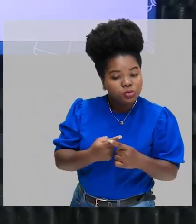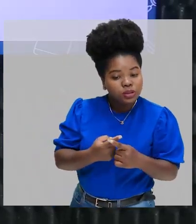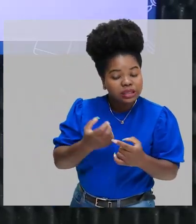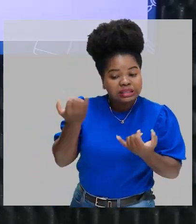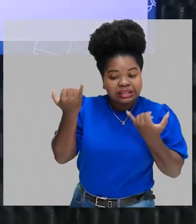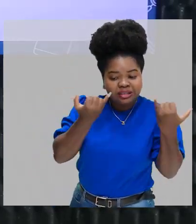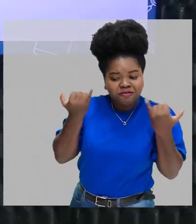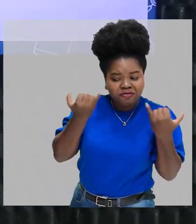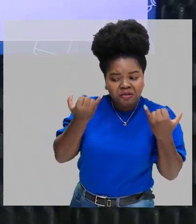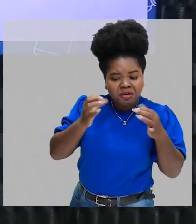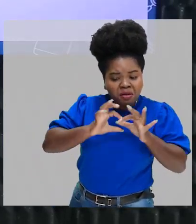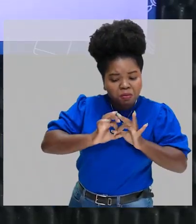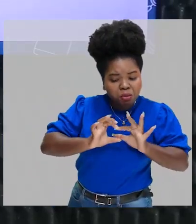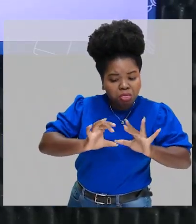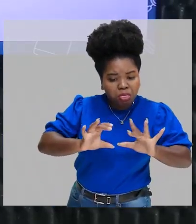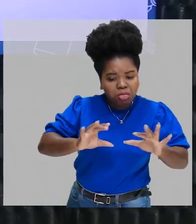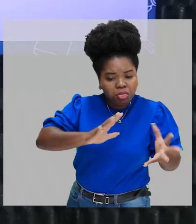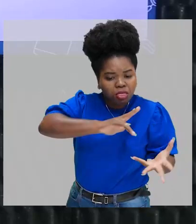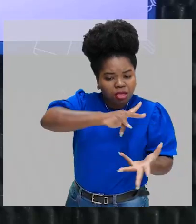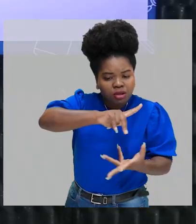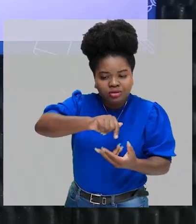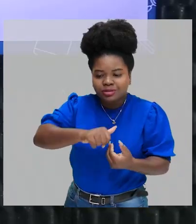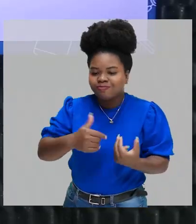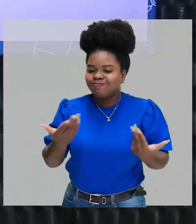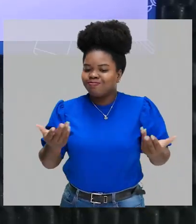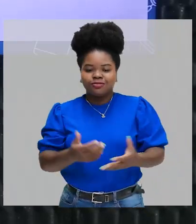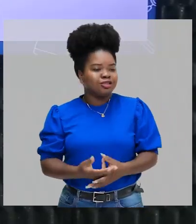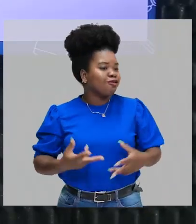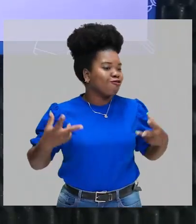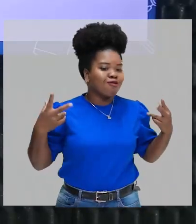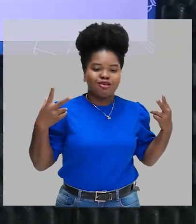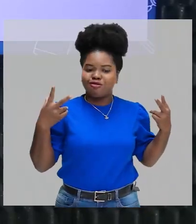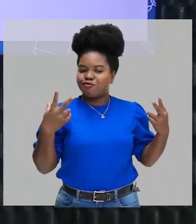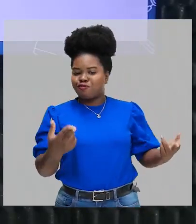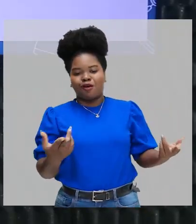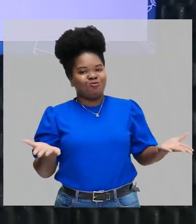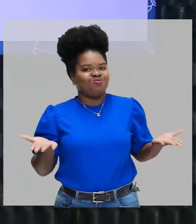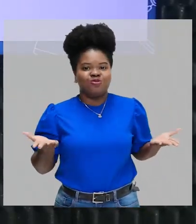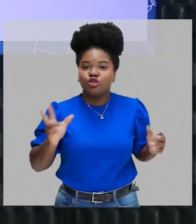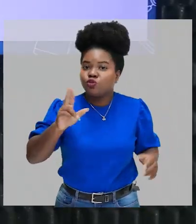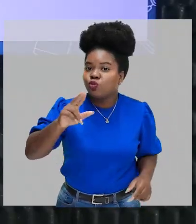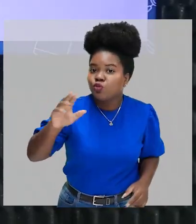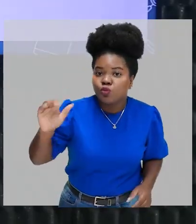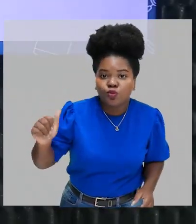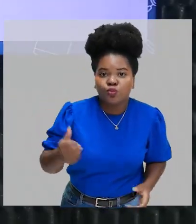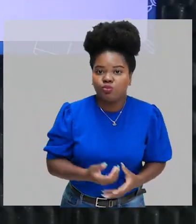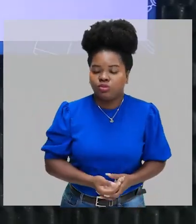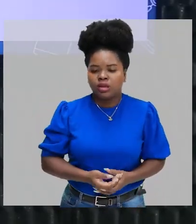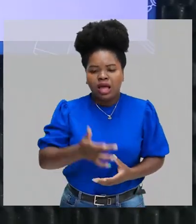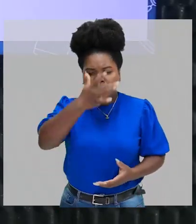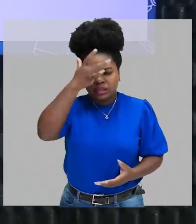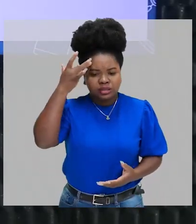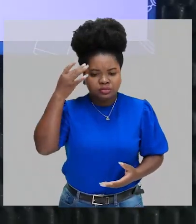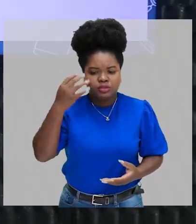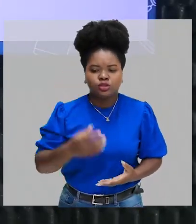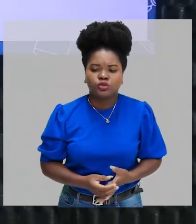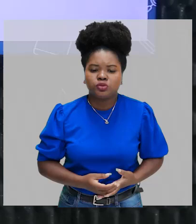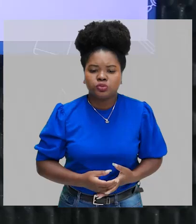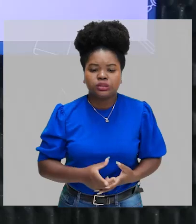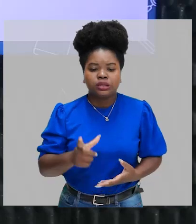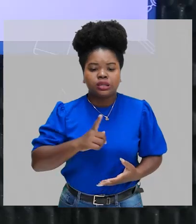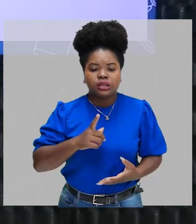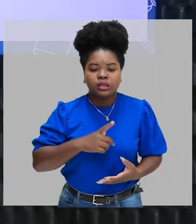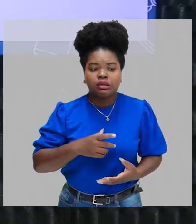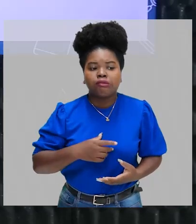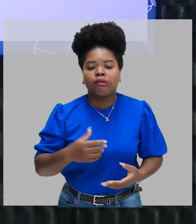no mundo nem sempre se traduzem de fato em informações para as pessoas. Primeiro, por quê? Porque nem